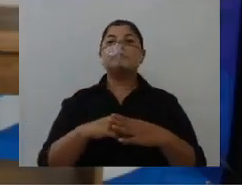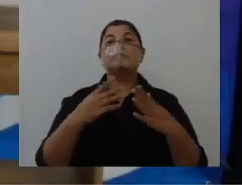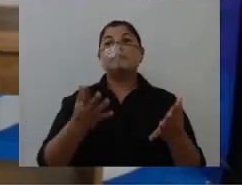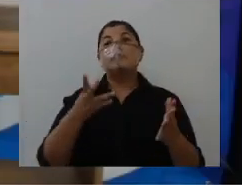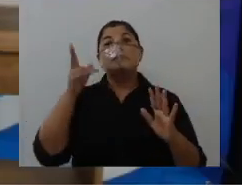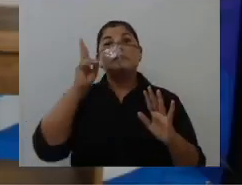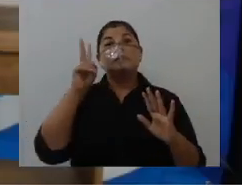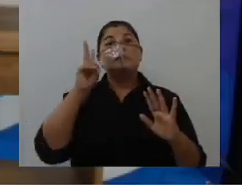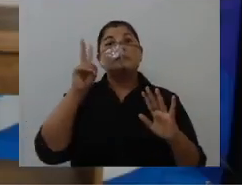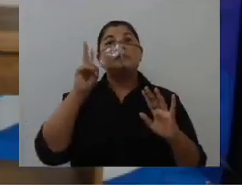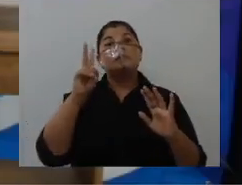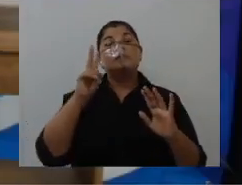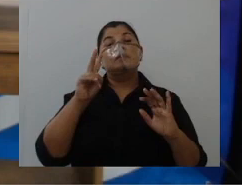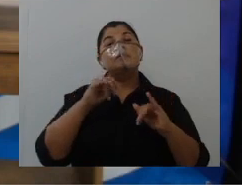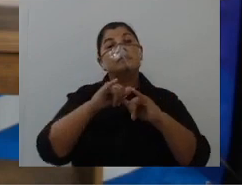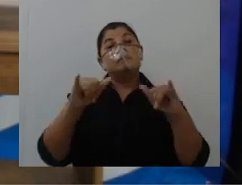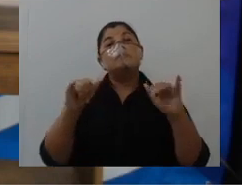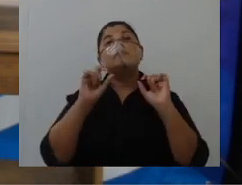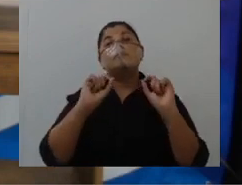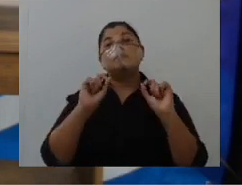algumas coisas, olha só.